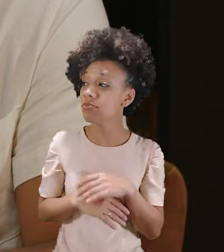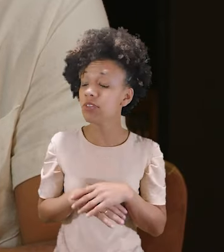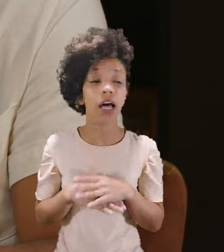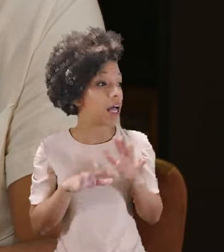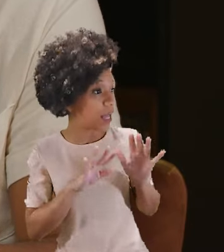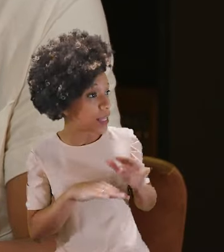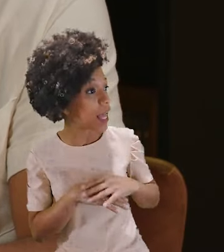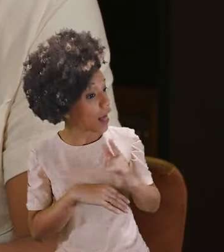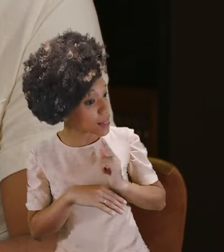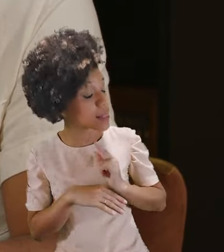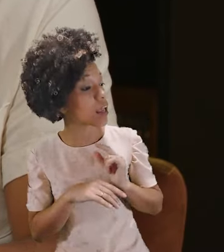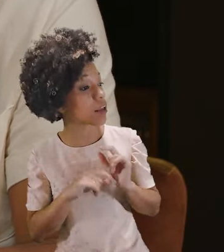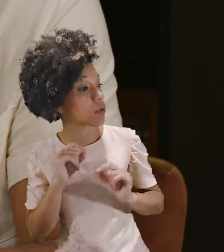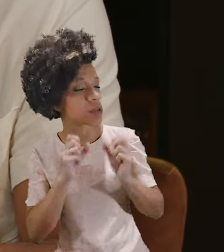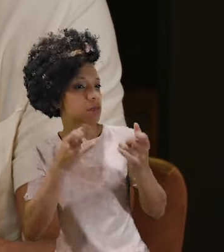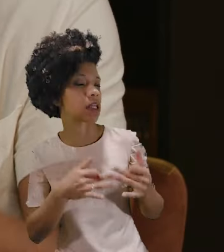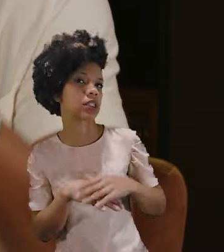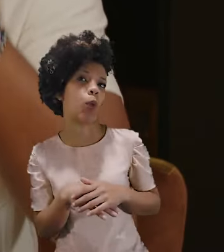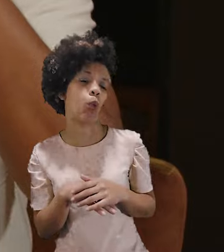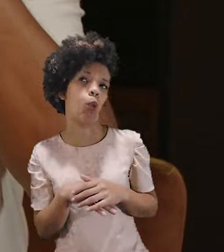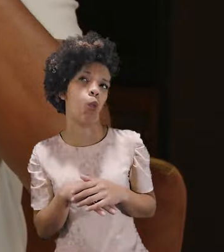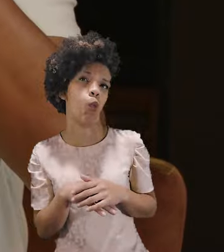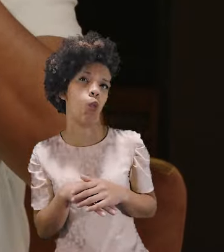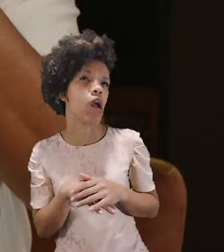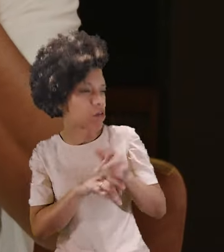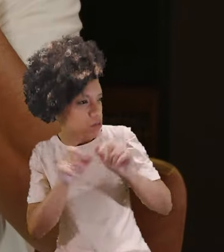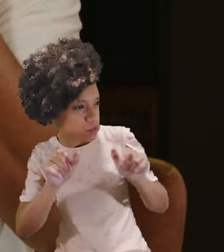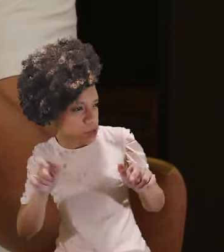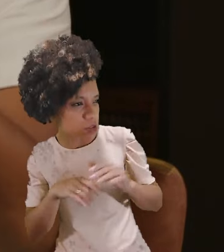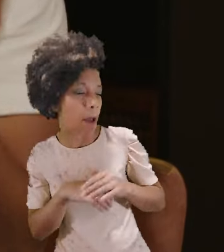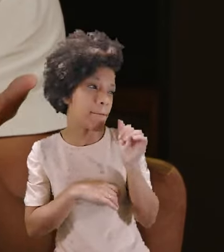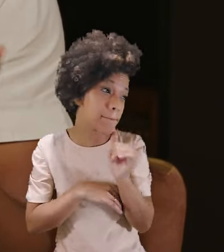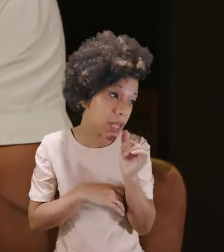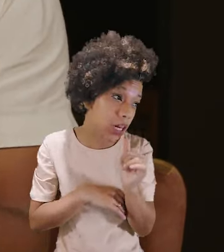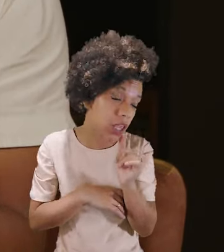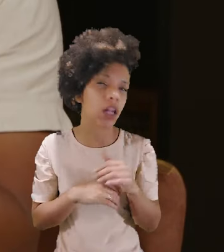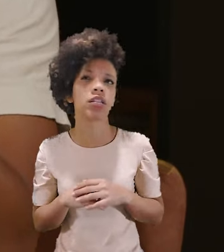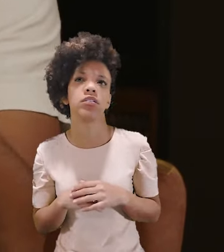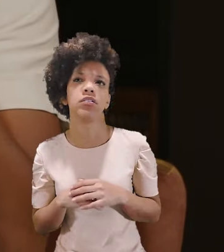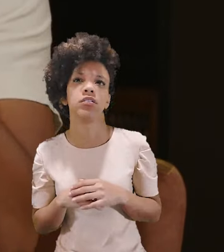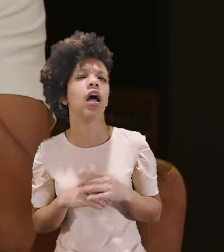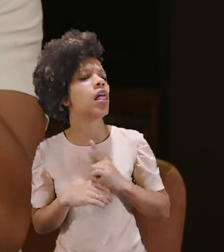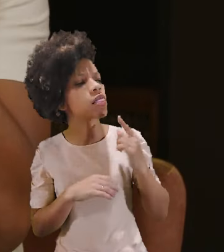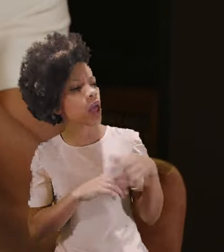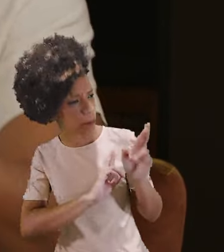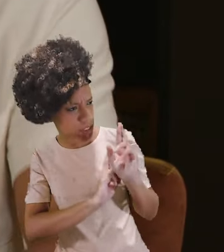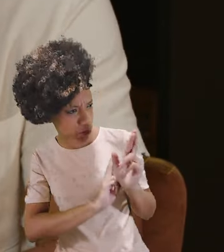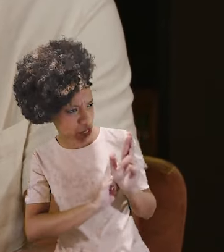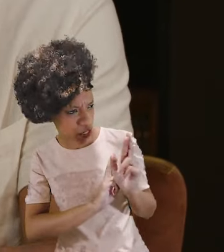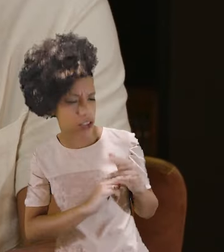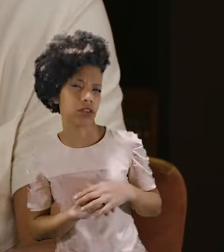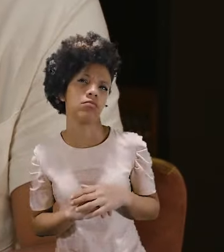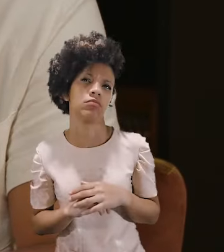sem e tem esse negócio que eu te falei né de dos caras das meninas somente assim teria uma